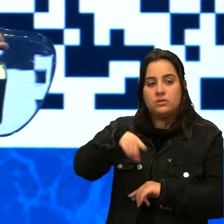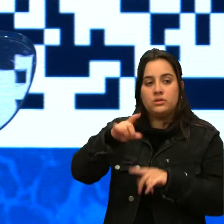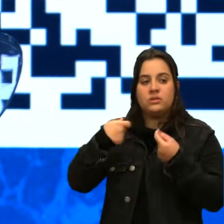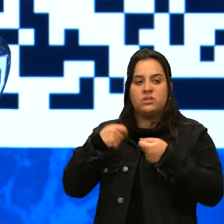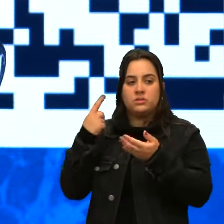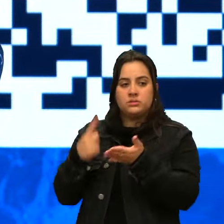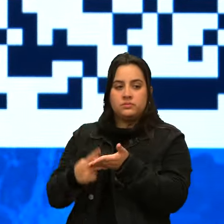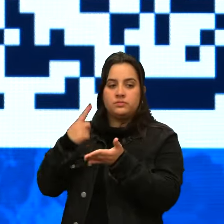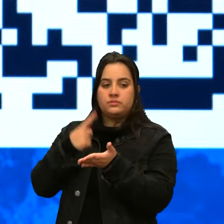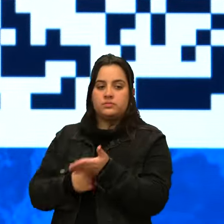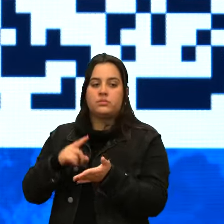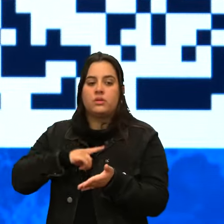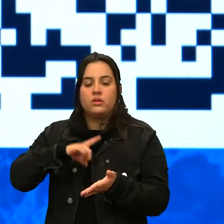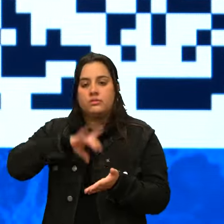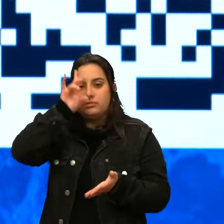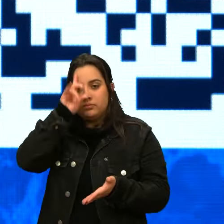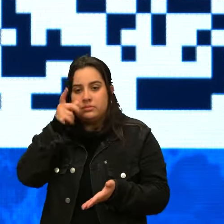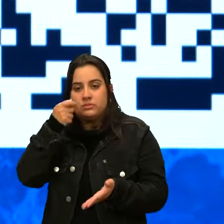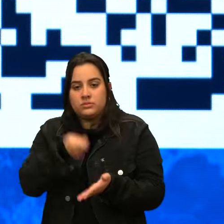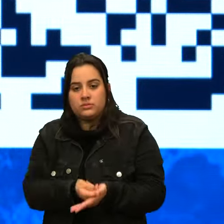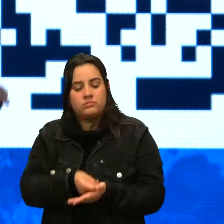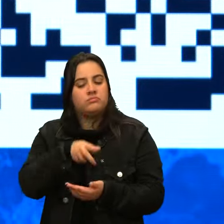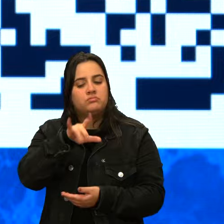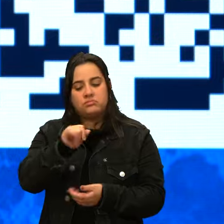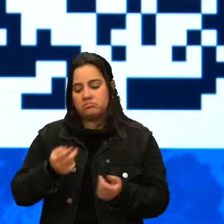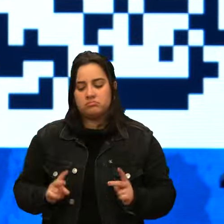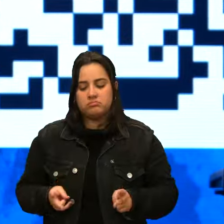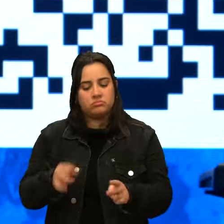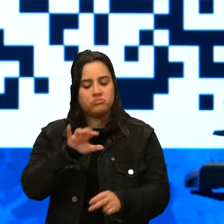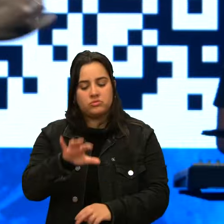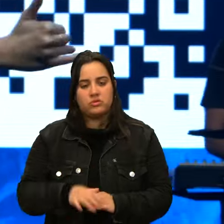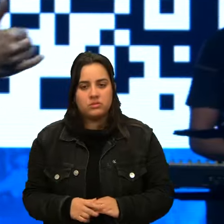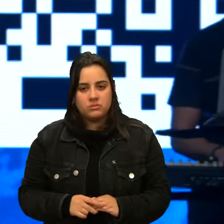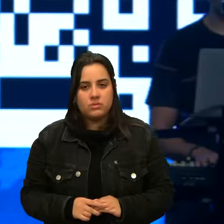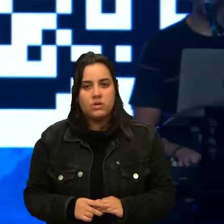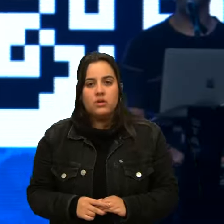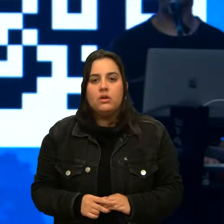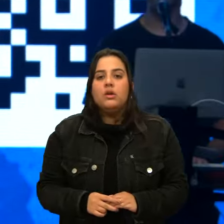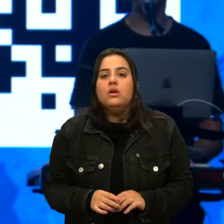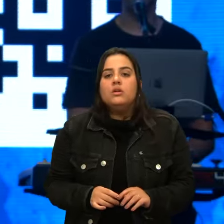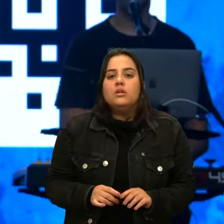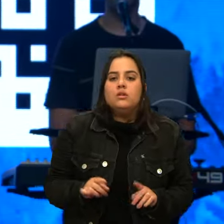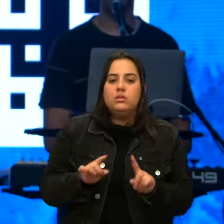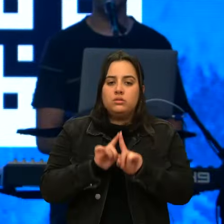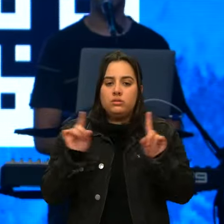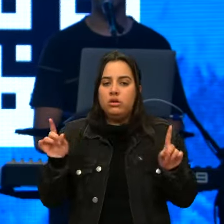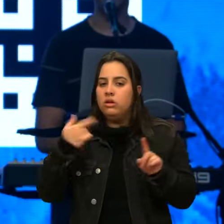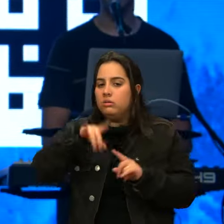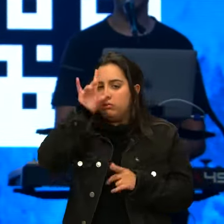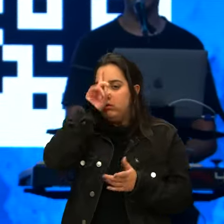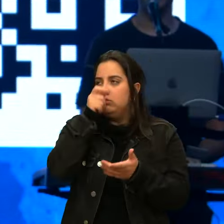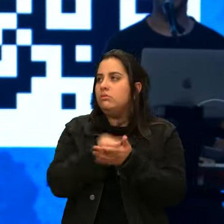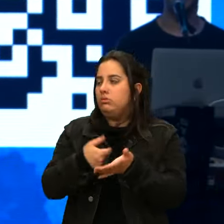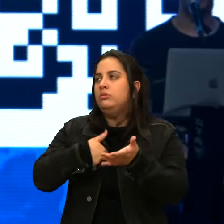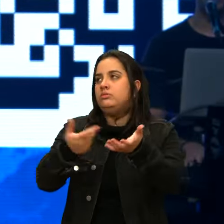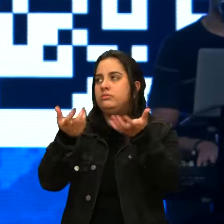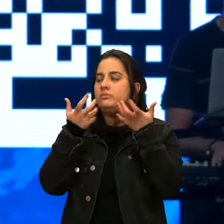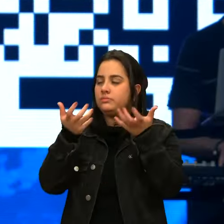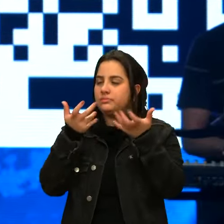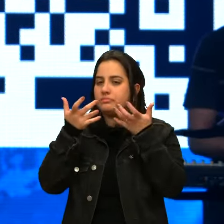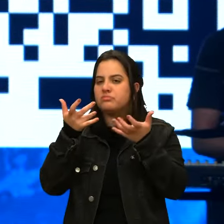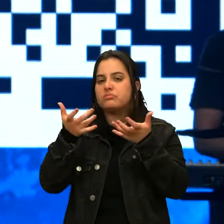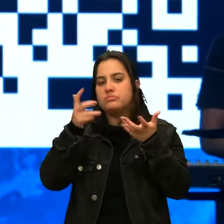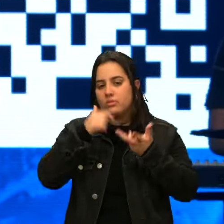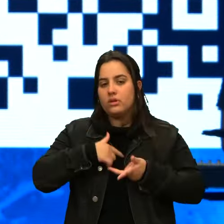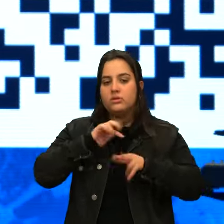uma decisão, você vai continuar nisso. Mas quando você decidir, Deus, eu quero ser diferente, também não